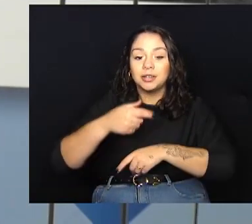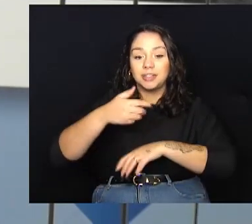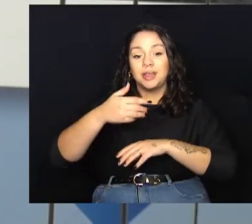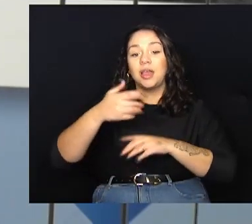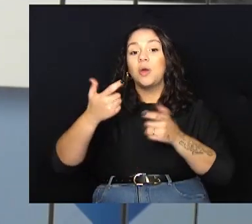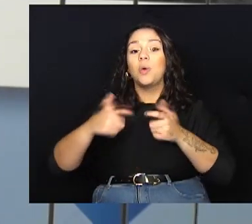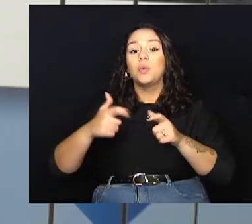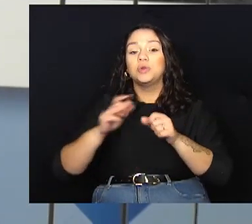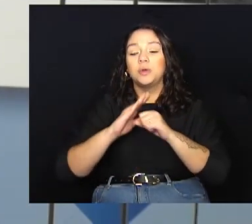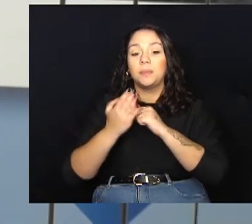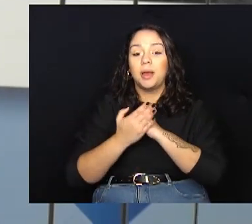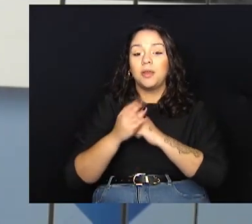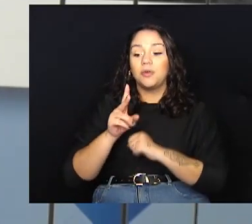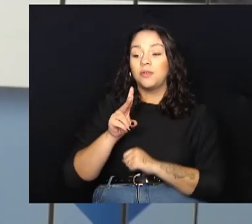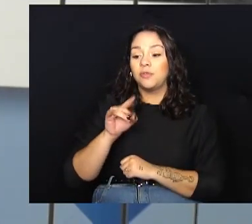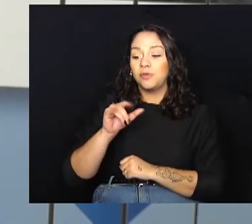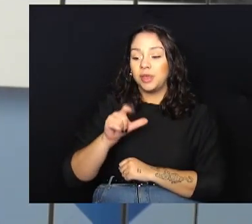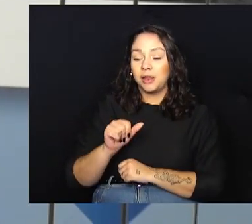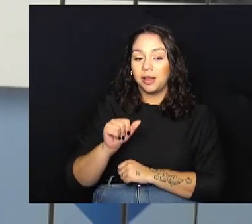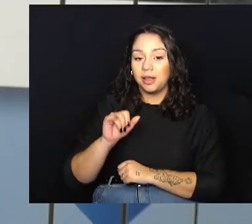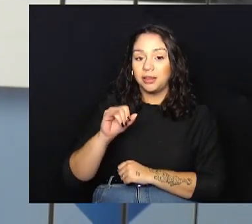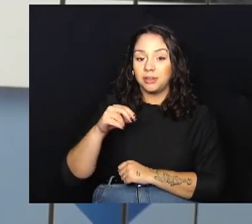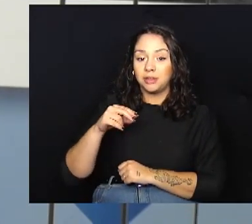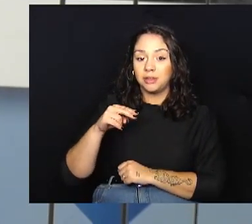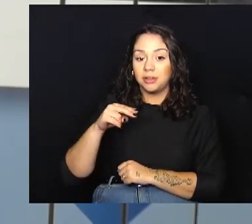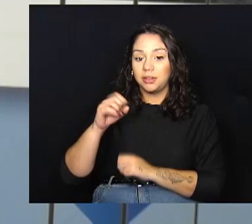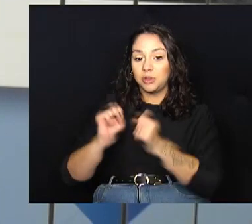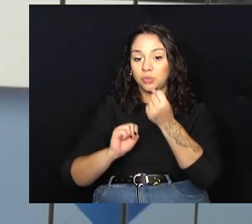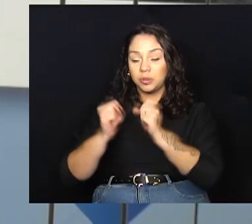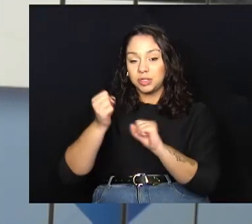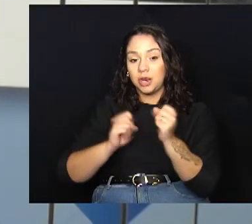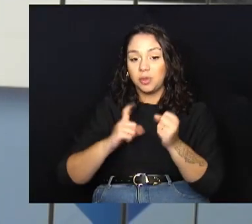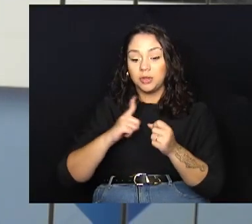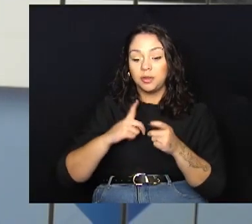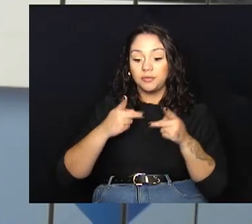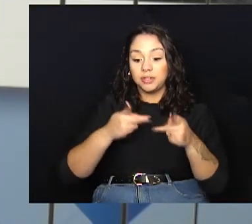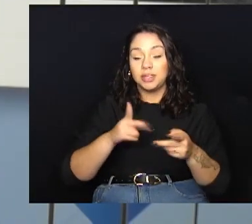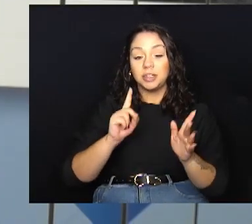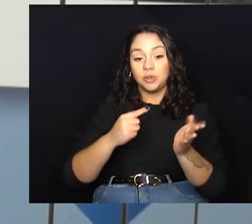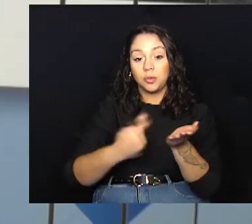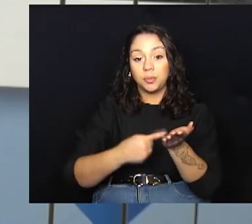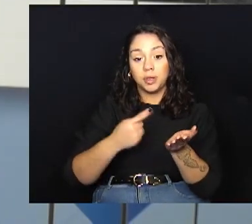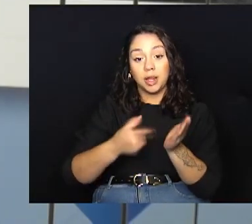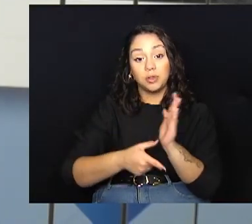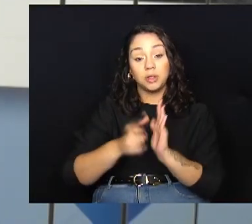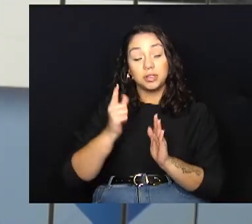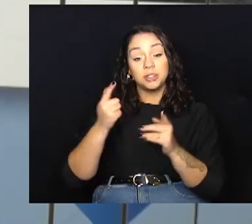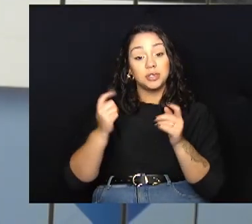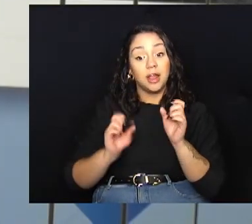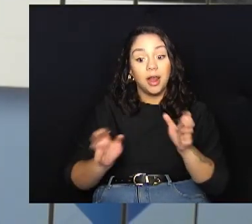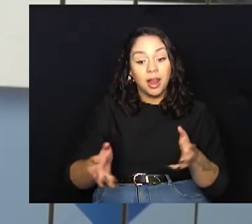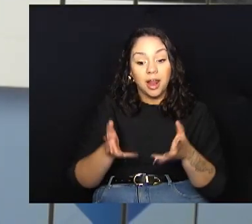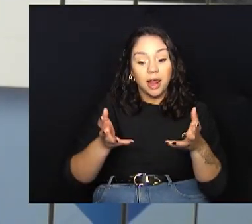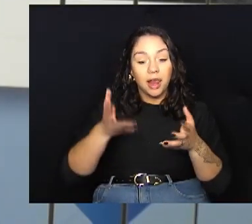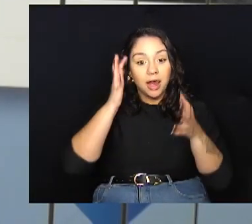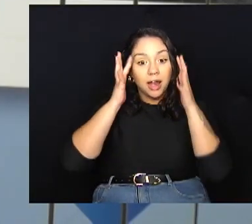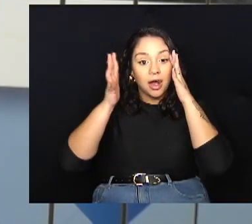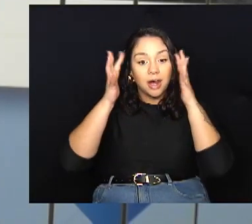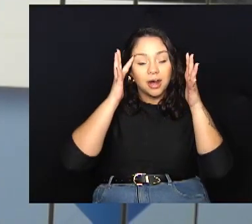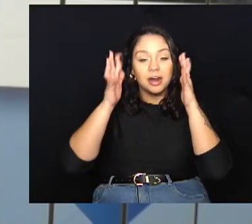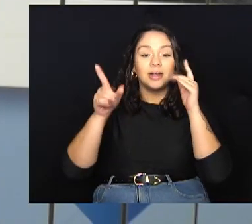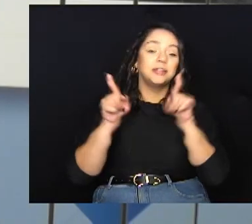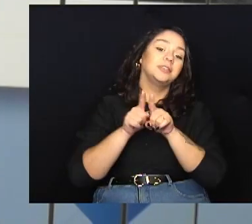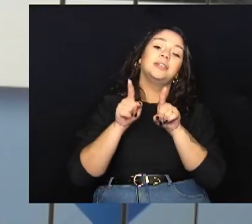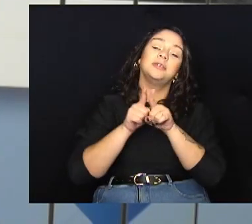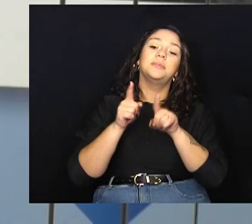com visitas individuais agendadas o local estimula a imaginação e proporciona a experiência